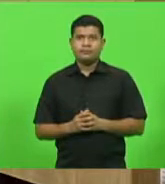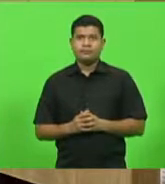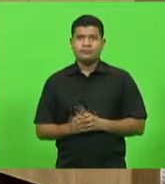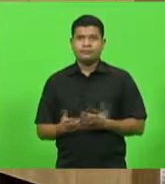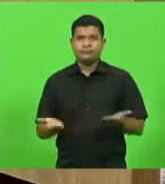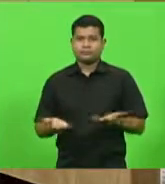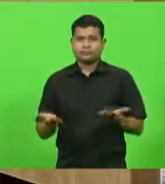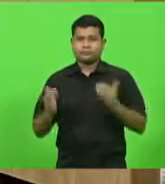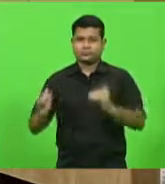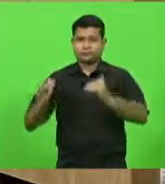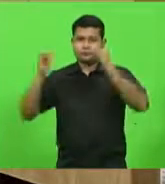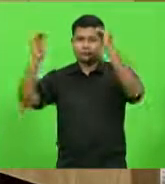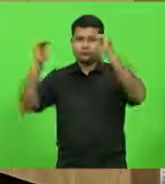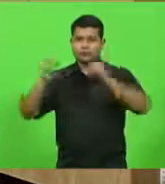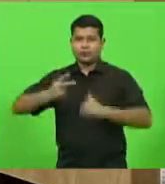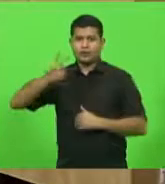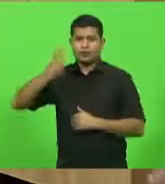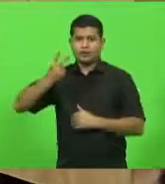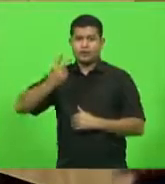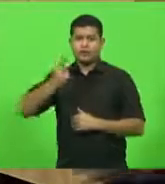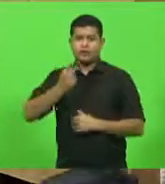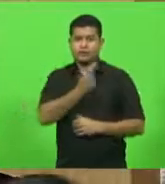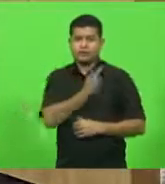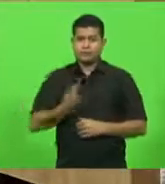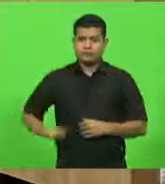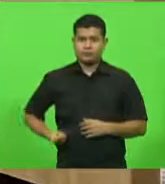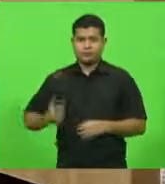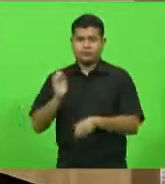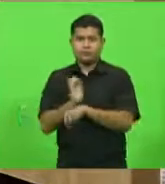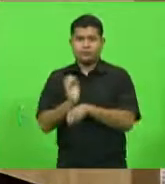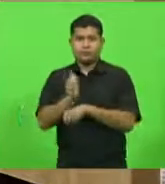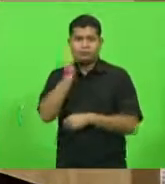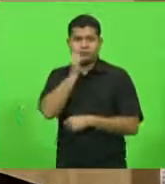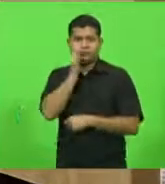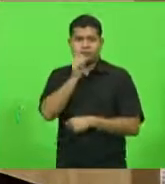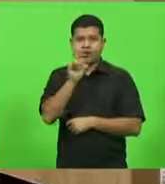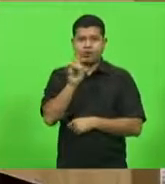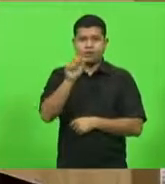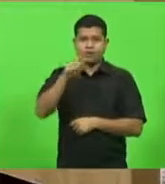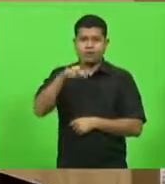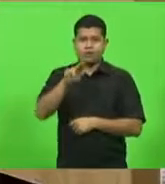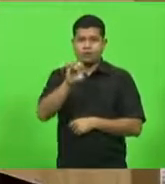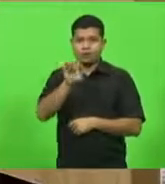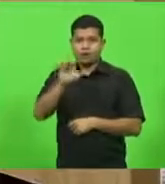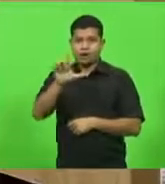Excelentíssima senhora vice-governadora do Estado de Santa Catarina, Daniela Cristina Rainer.